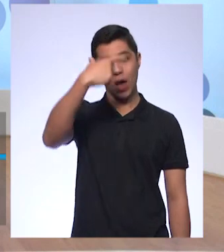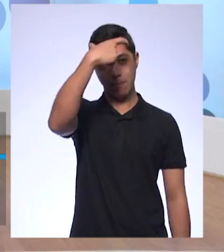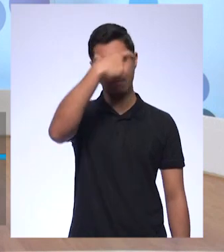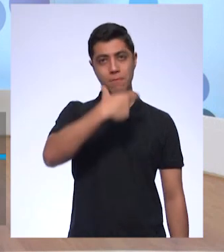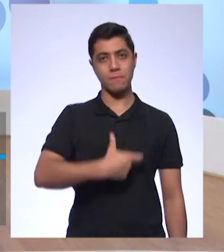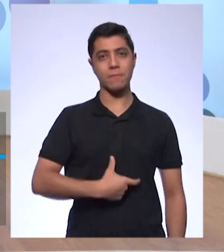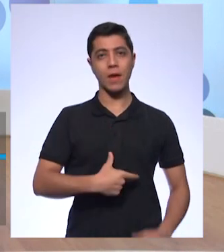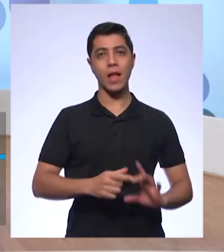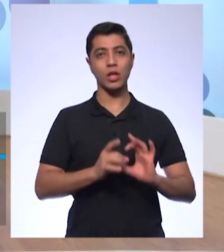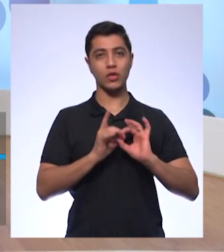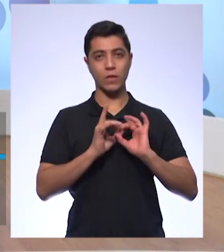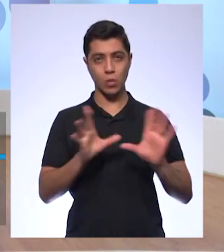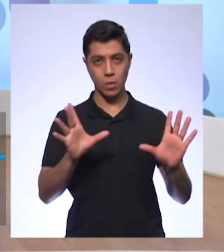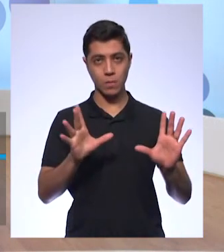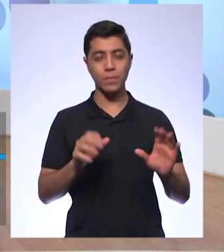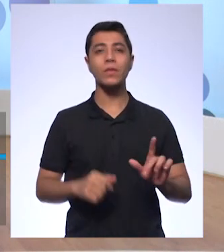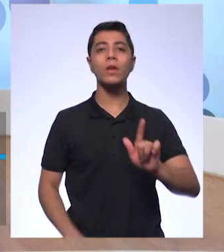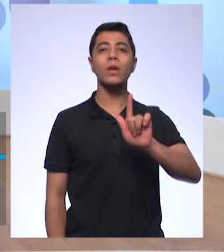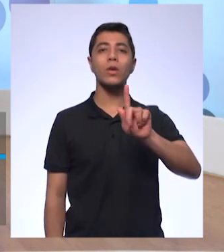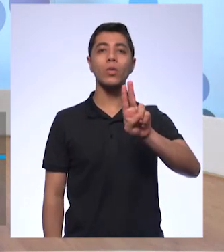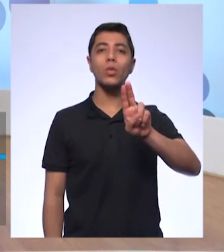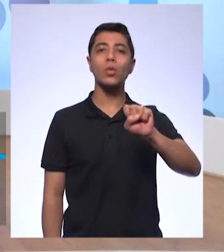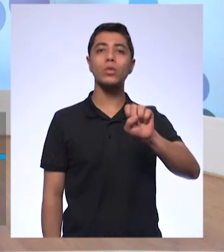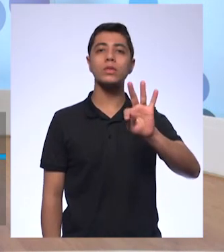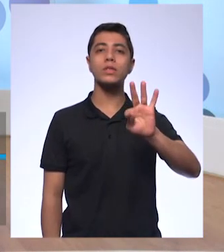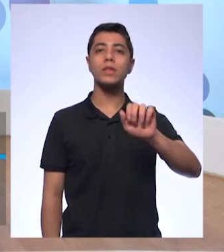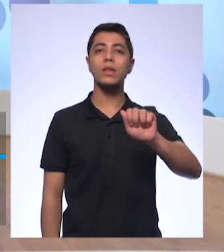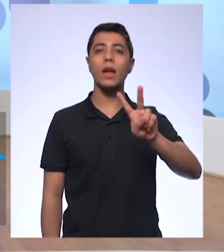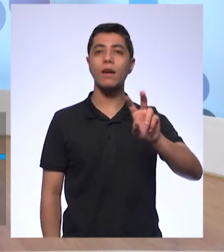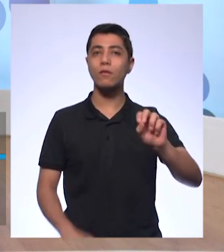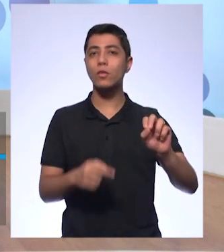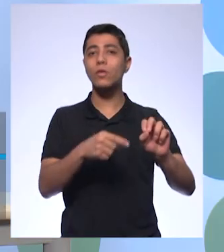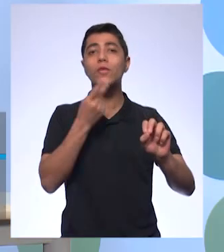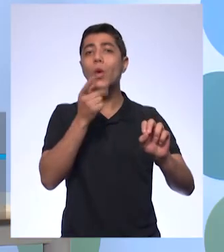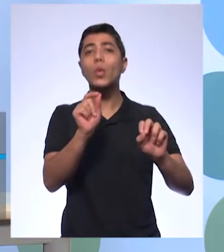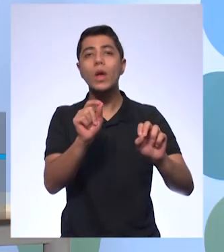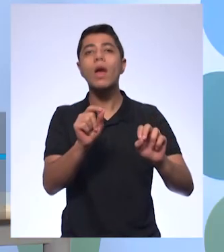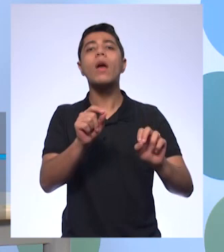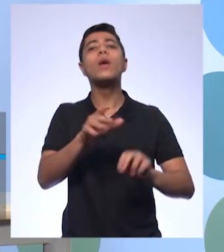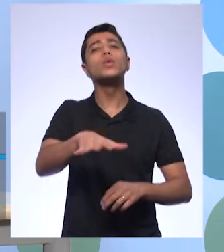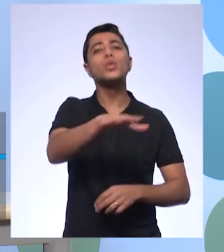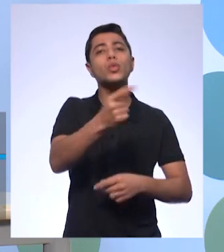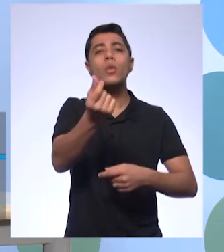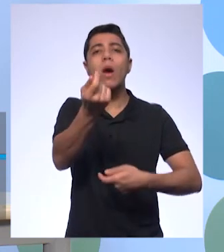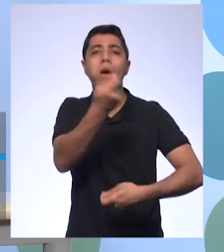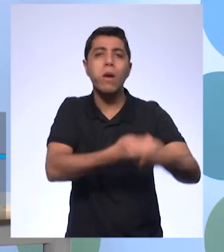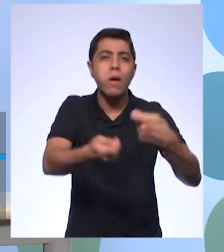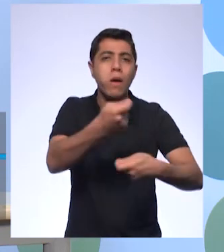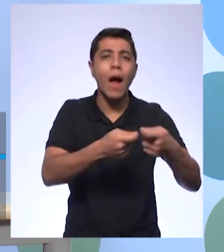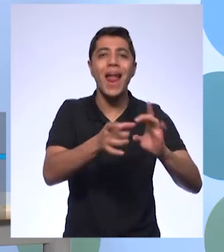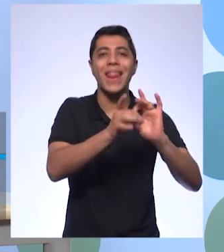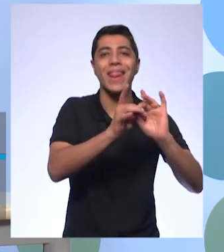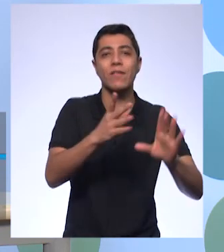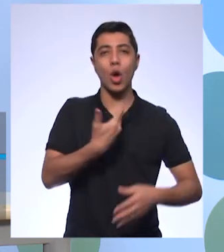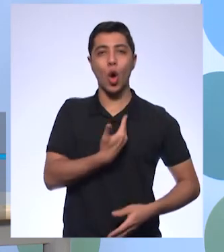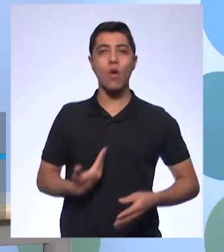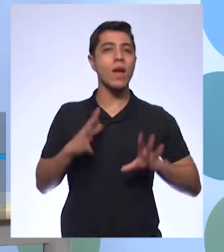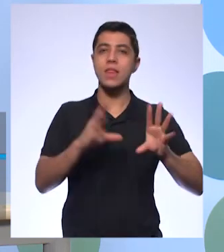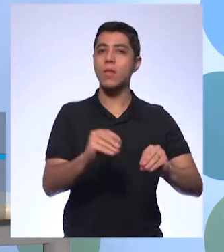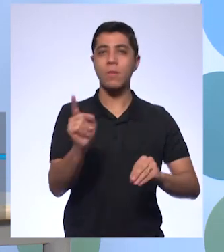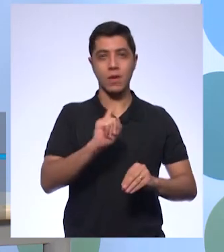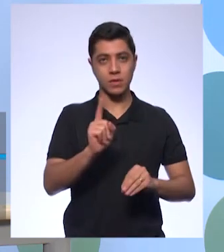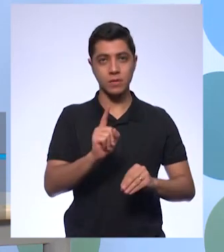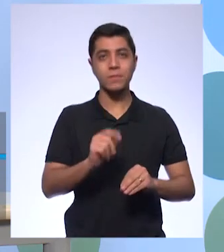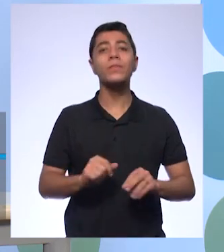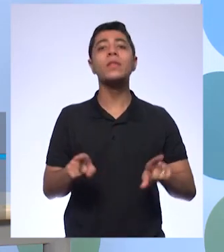temos? Gustavo vai dizer livre mercado, menor intervenção do governo na economia, privatizações.